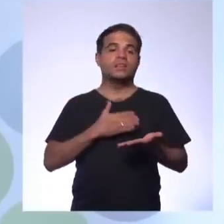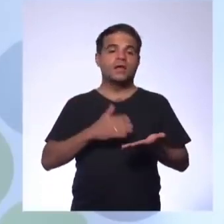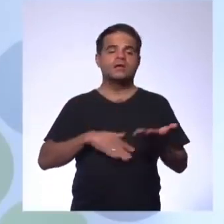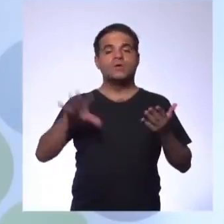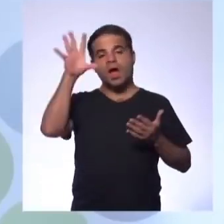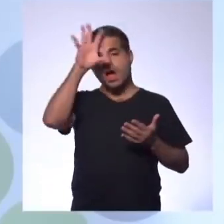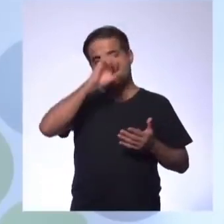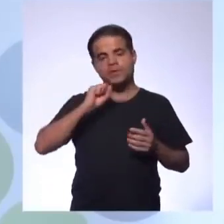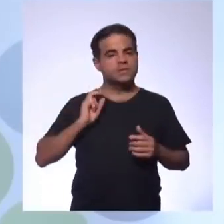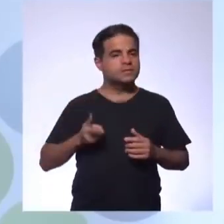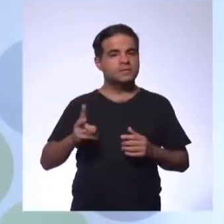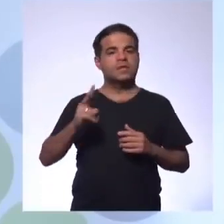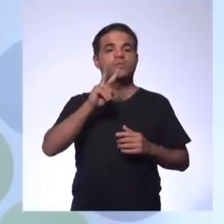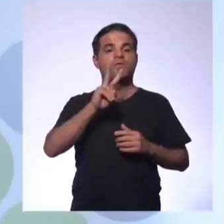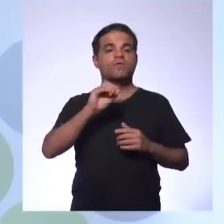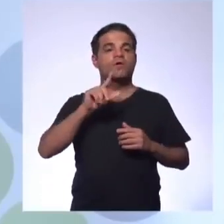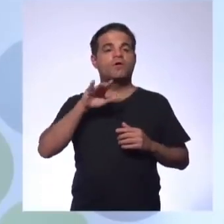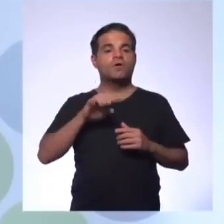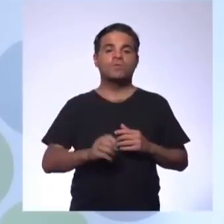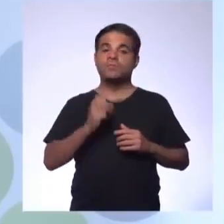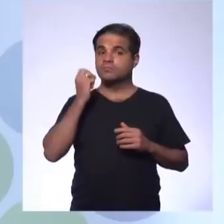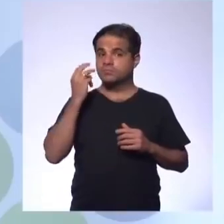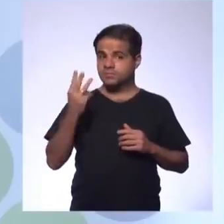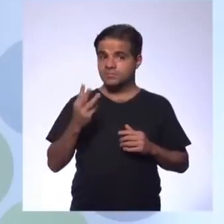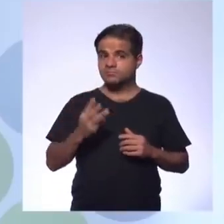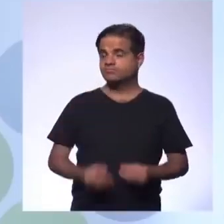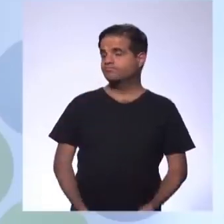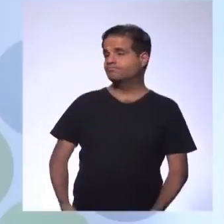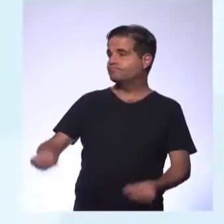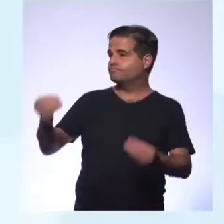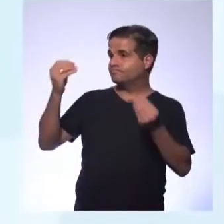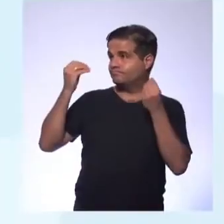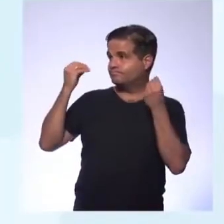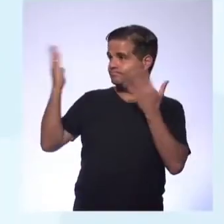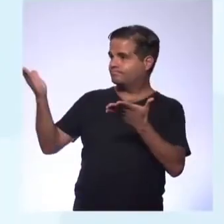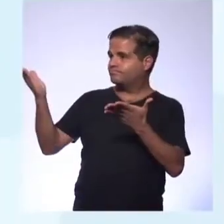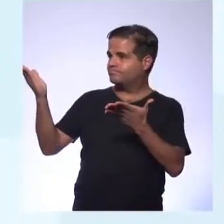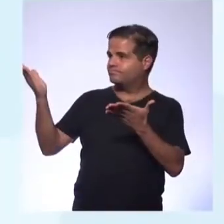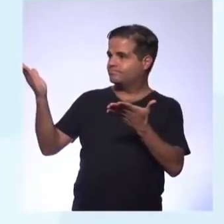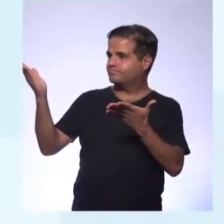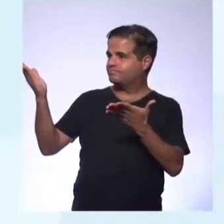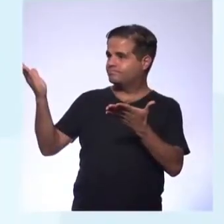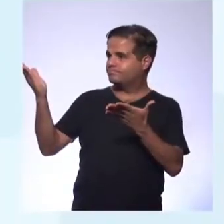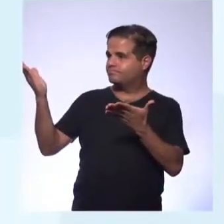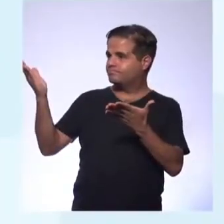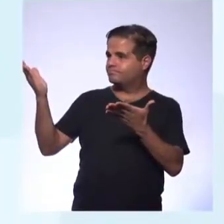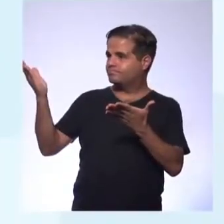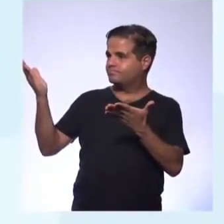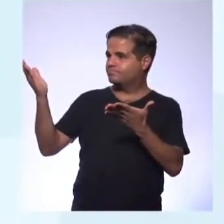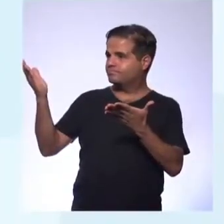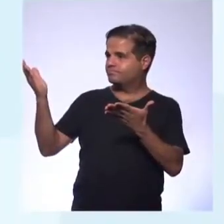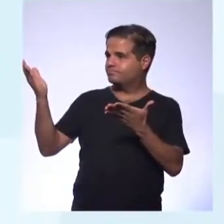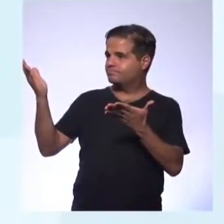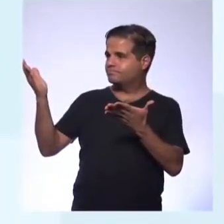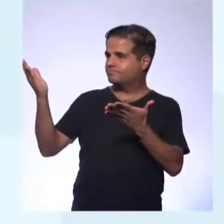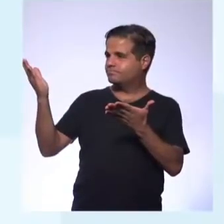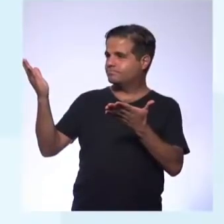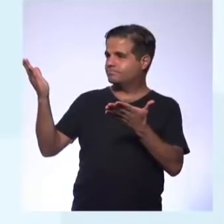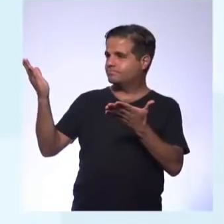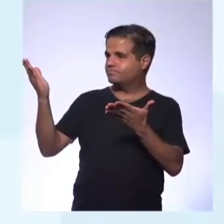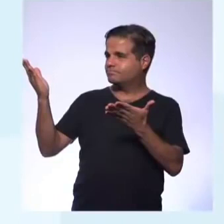Aprender Sempre, volume 3, que é este que está na tela que vocês podem ver agora. Aprender Sempre, primeira série do ensino